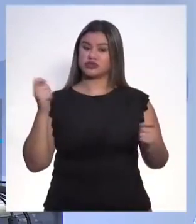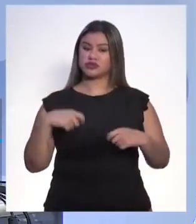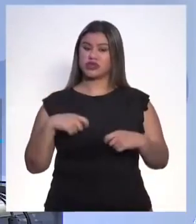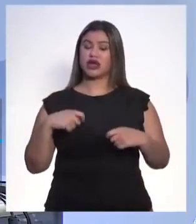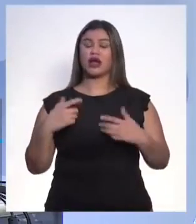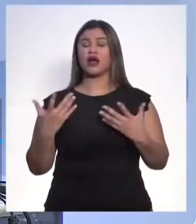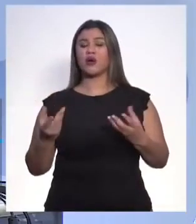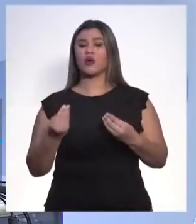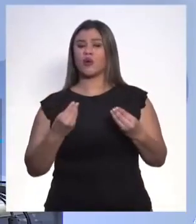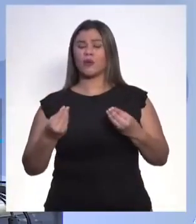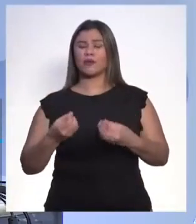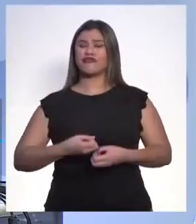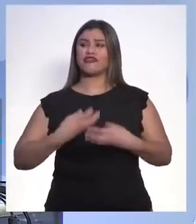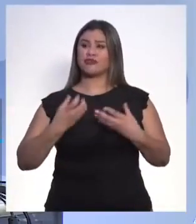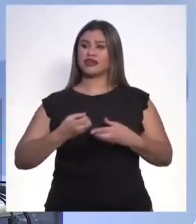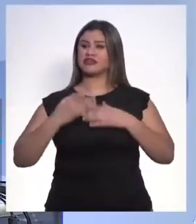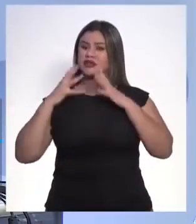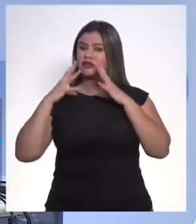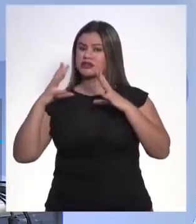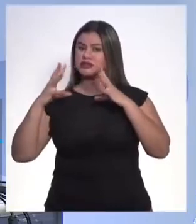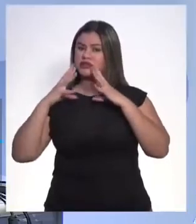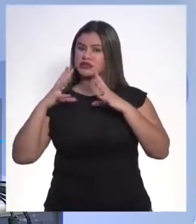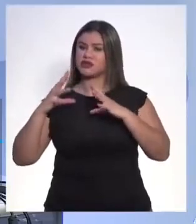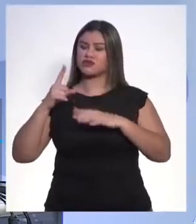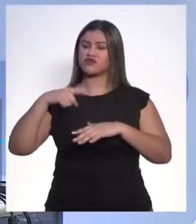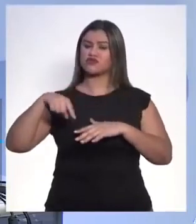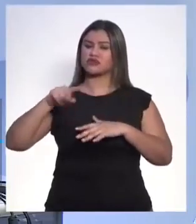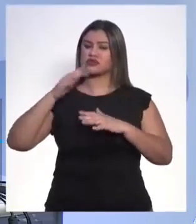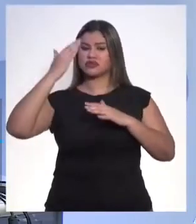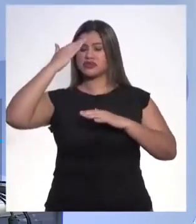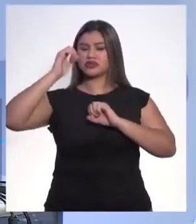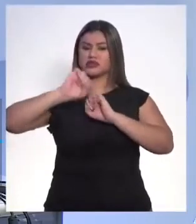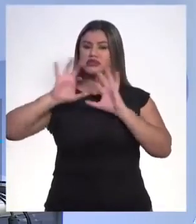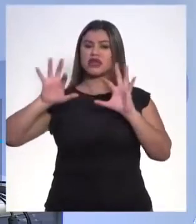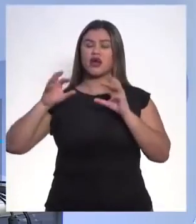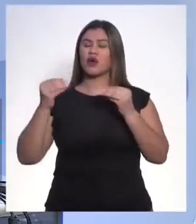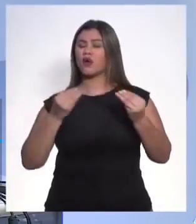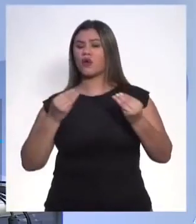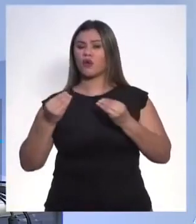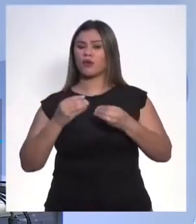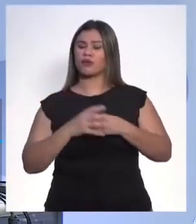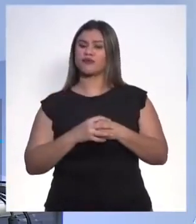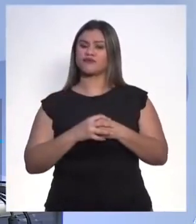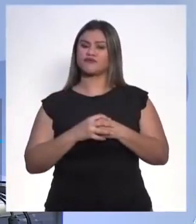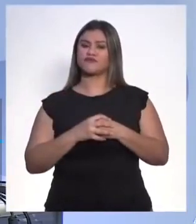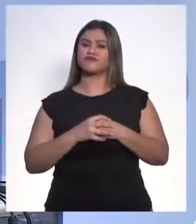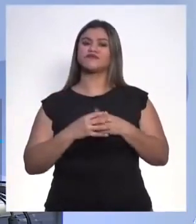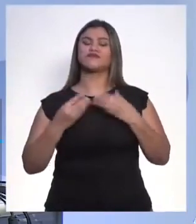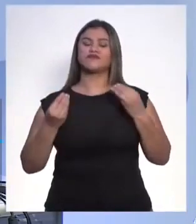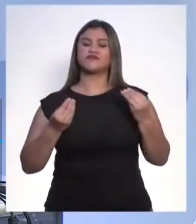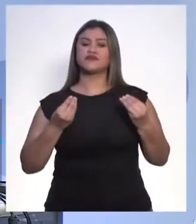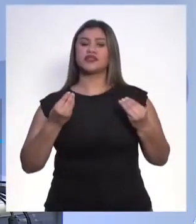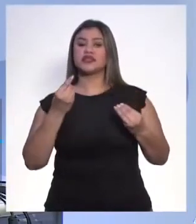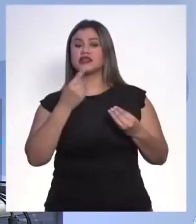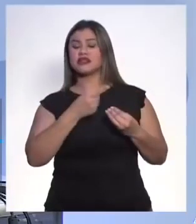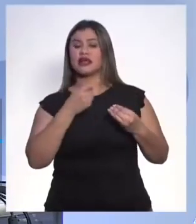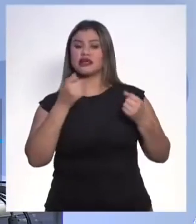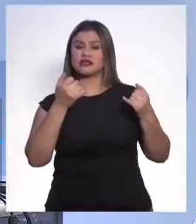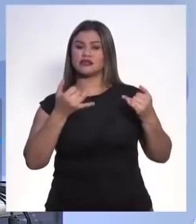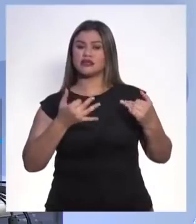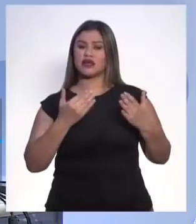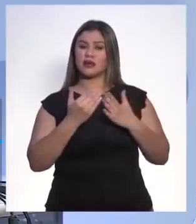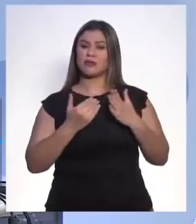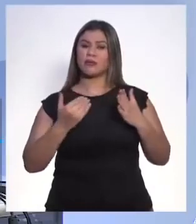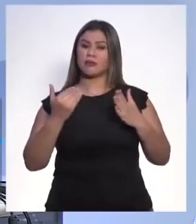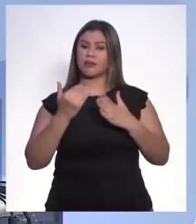você ouve uma informação, você tem uma leitura ali, o que você conseguiu captar de informação? Né? E ali não está dizendo nem muito do implícito, está